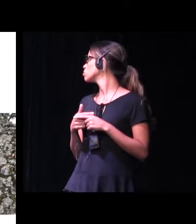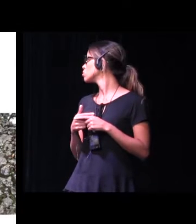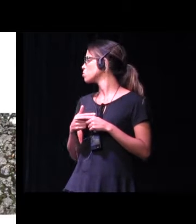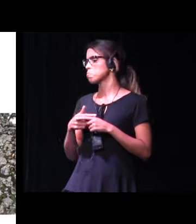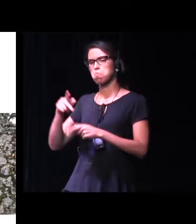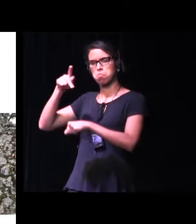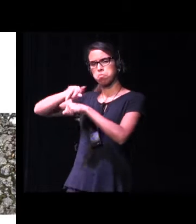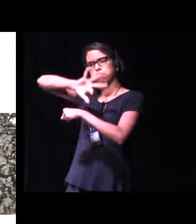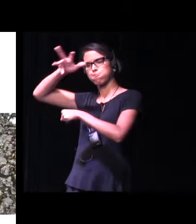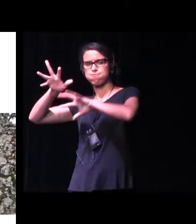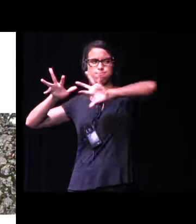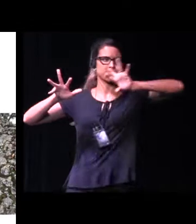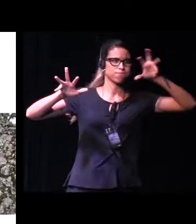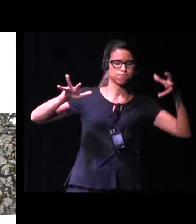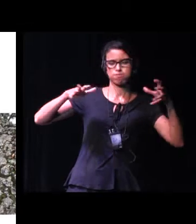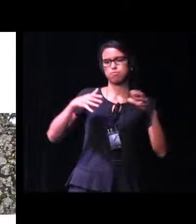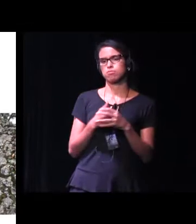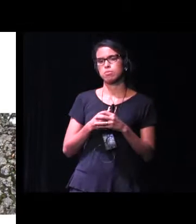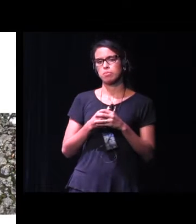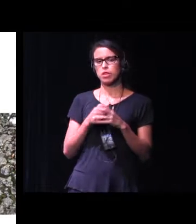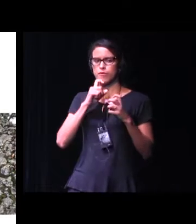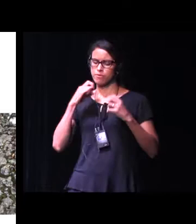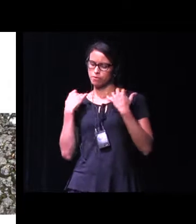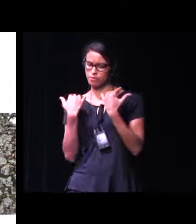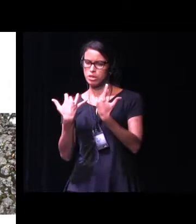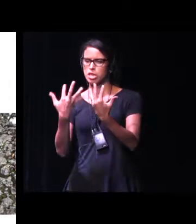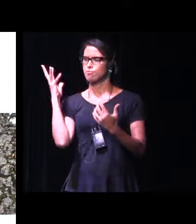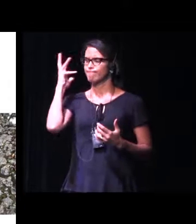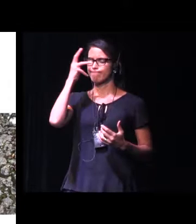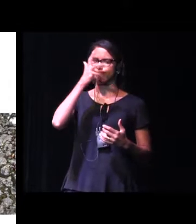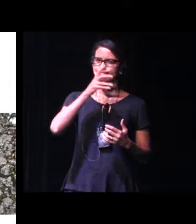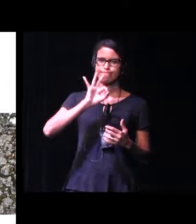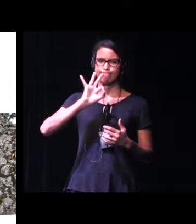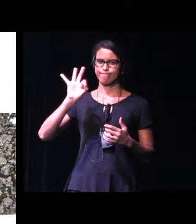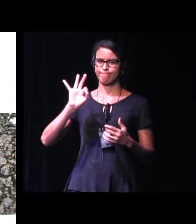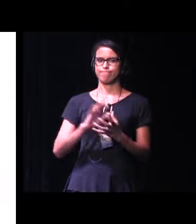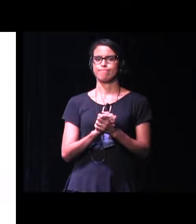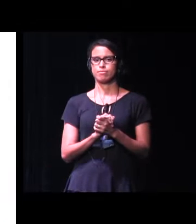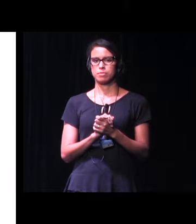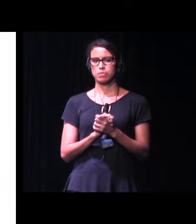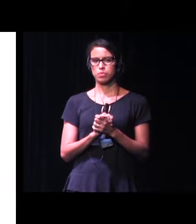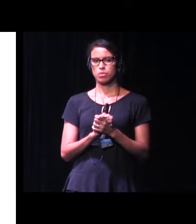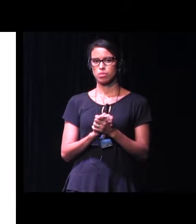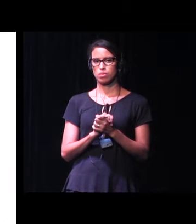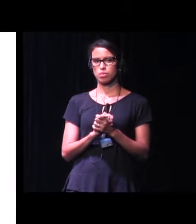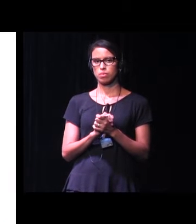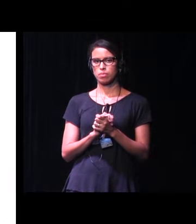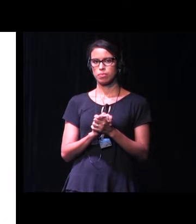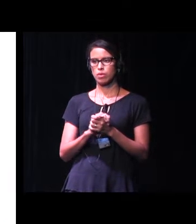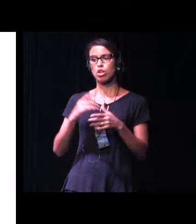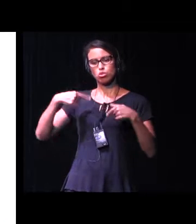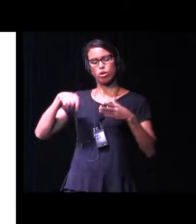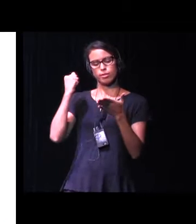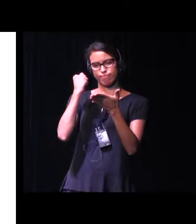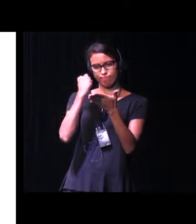vemos o local. Olhem as pedras enormes, uma vegetação linda. Decidimos